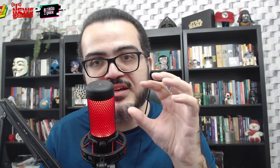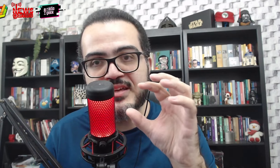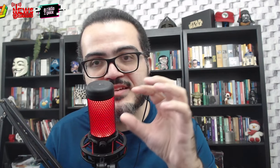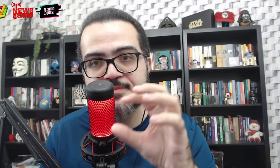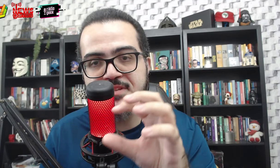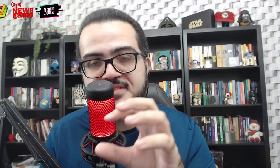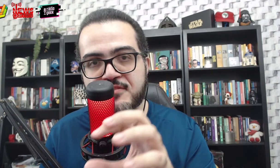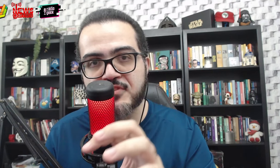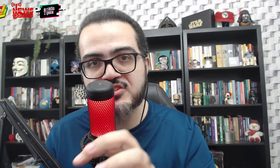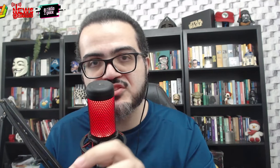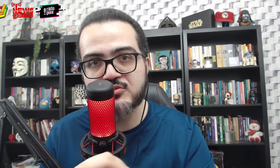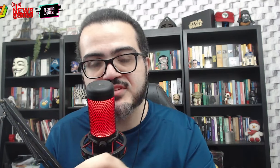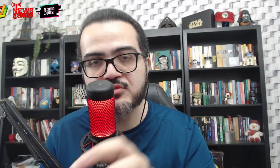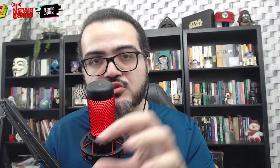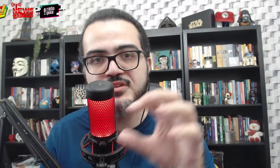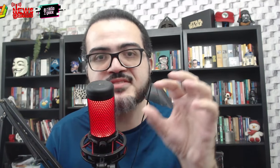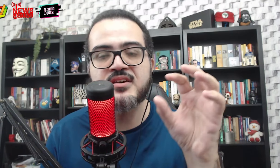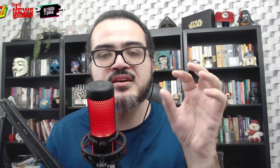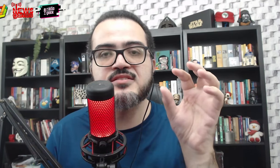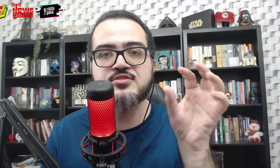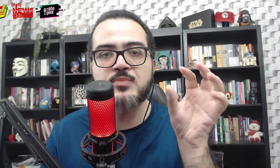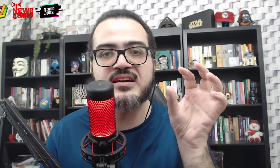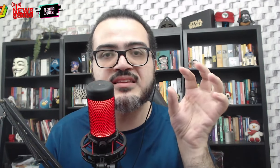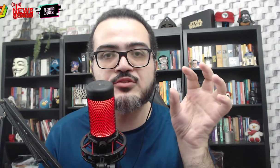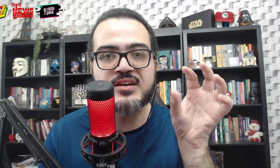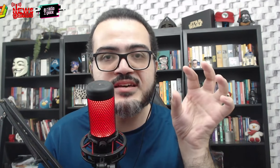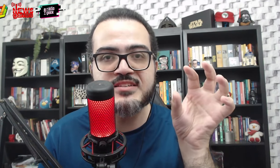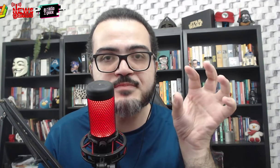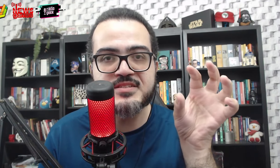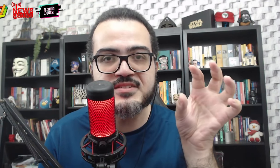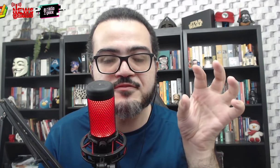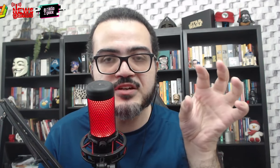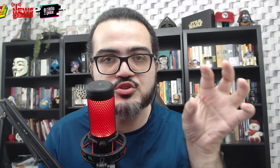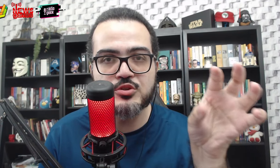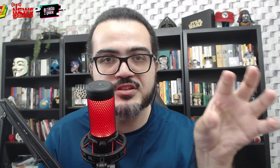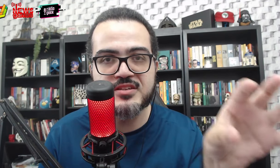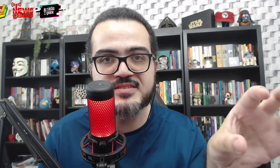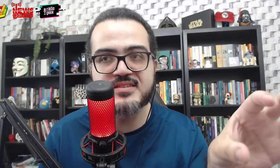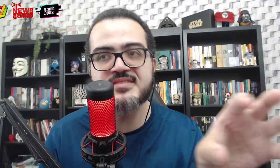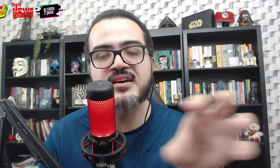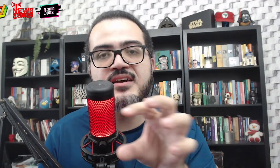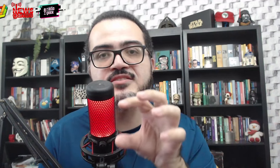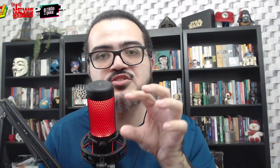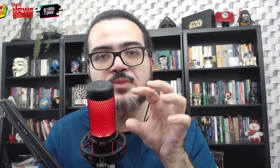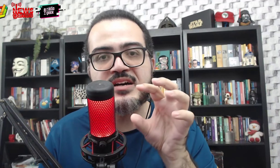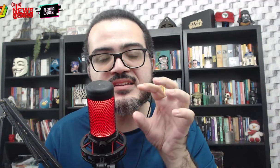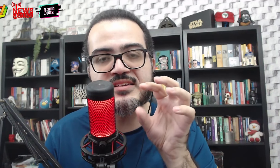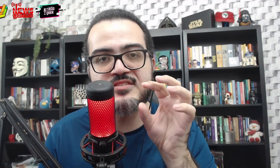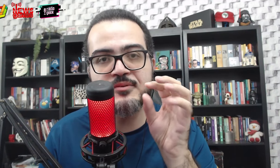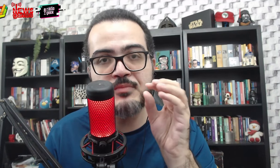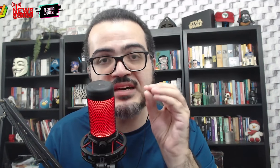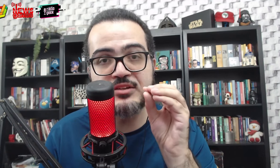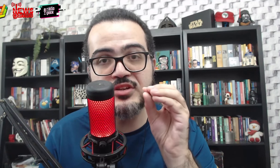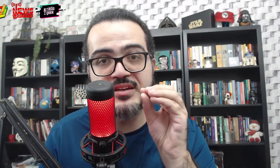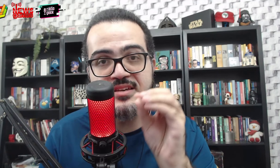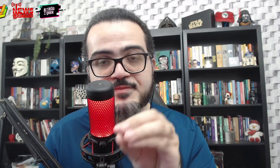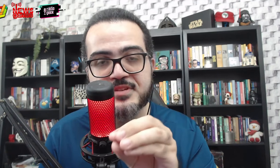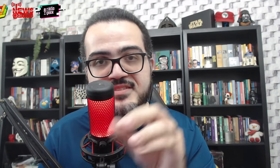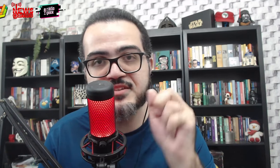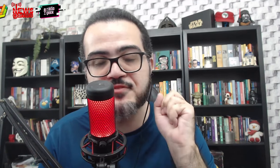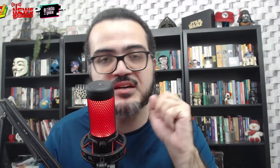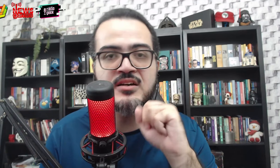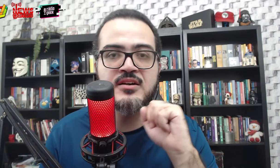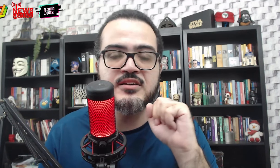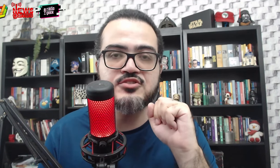categoria específica de ilustradores existe uma categoria específica de roteiristas existe uma caracterí uma categoria